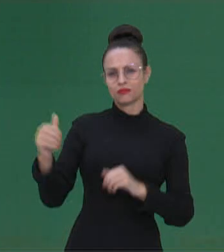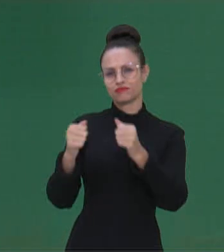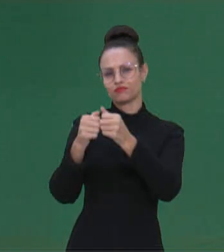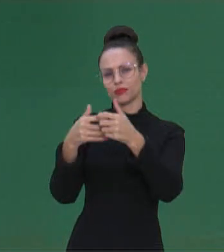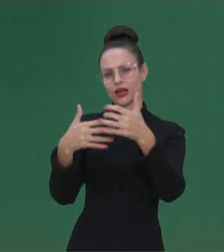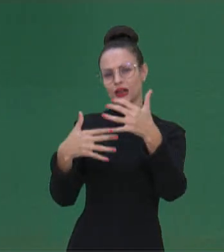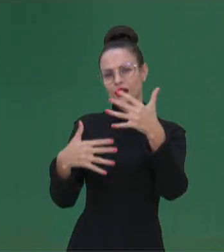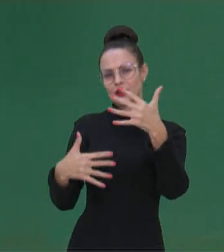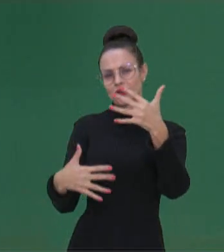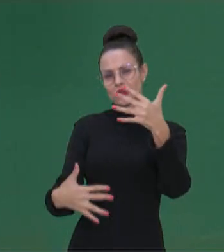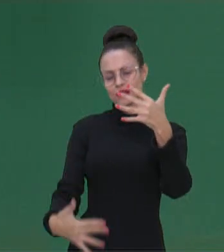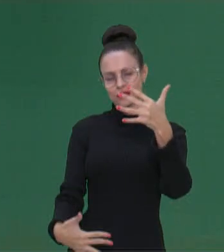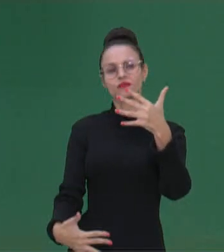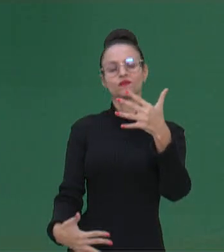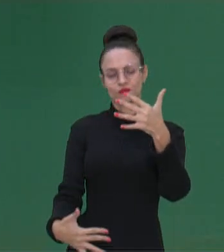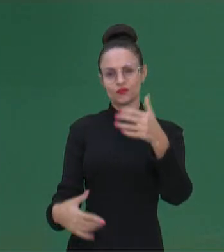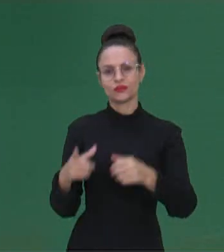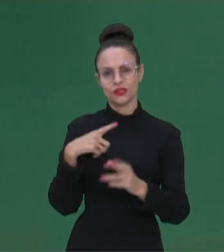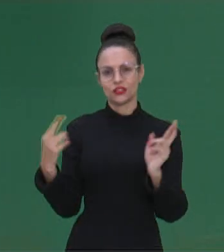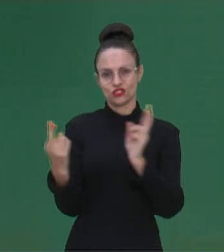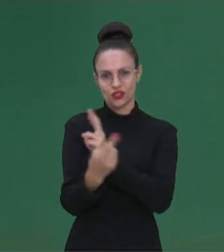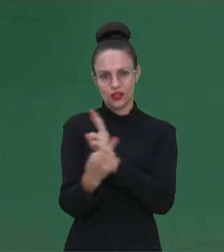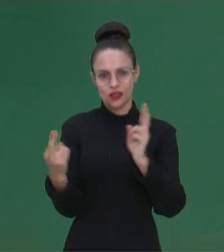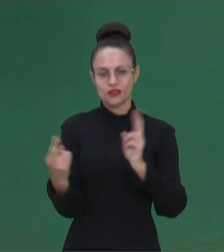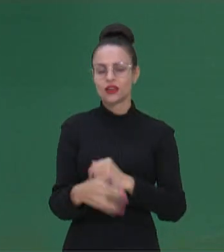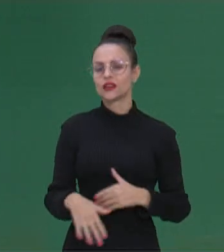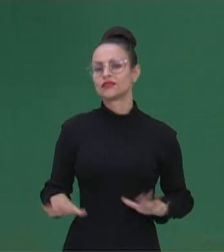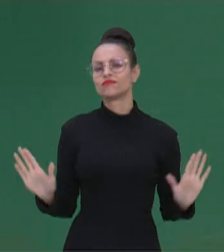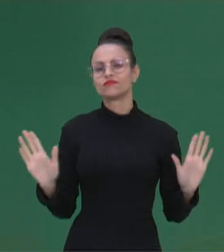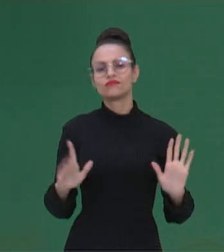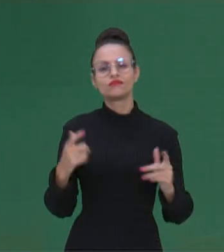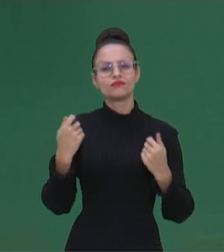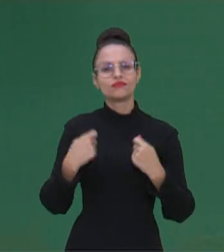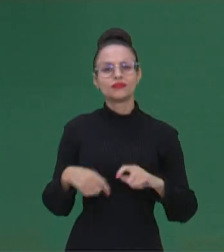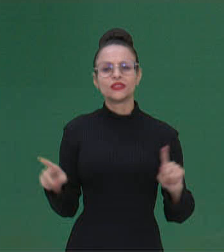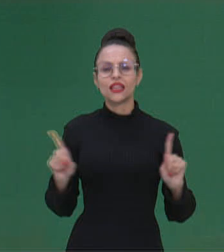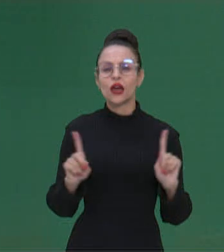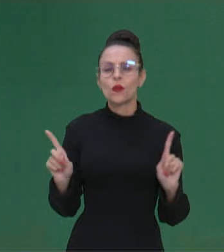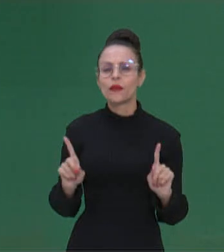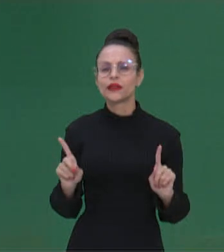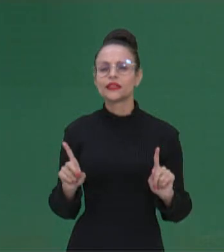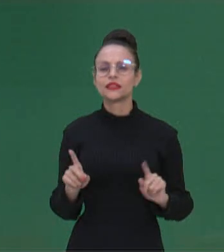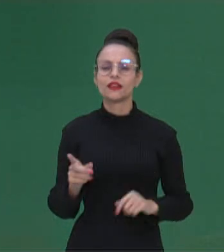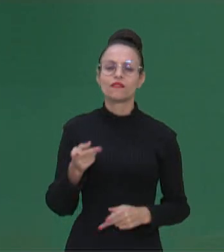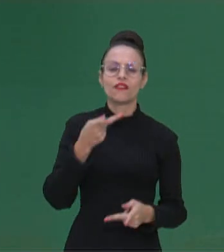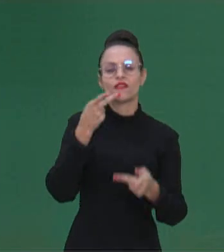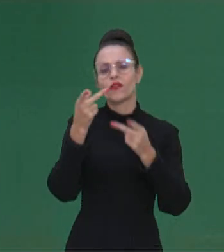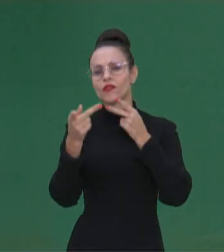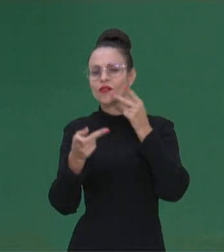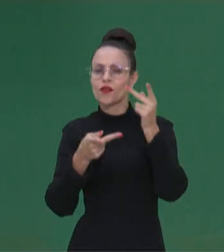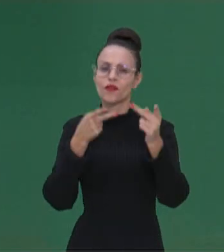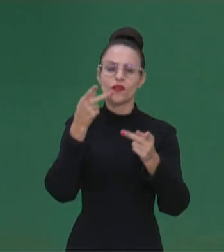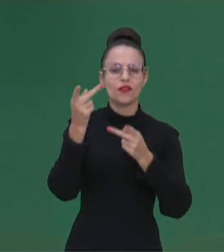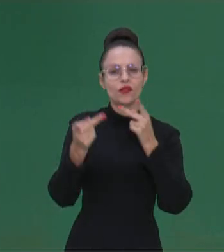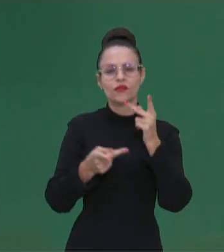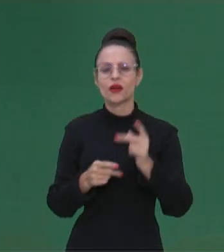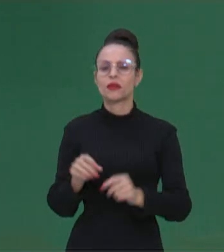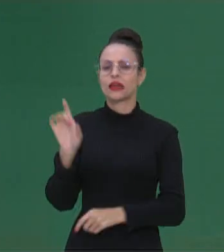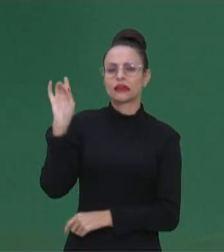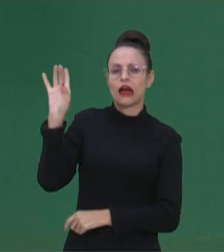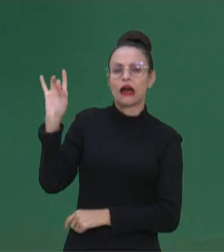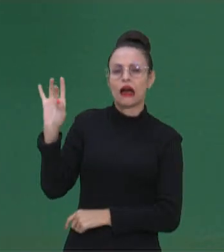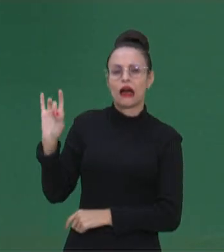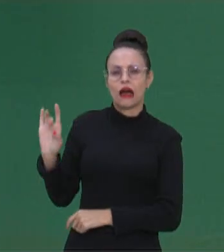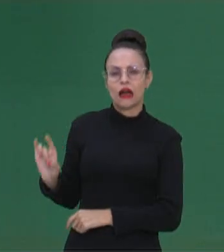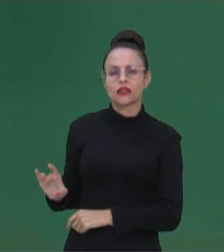né, de relações. Não tem por que aqui a gente ficar falando sobre uma por uma. Então,